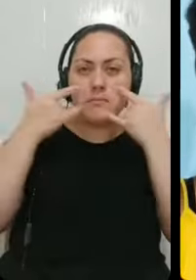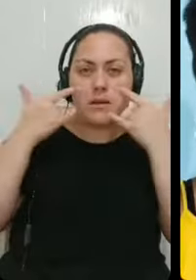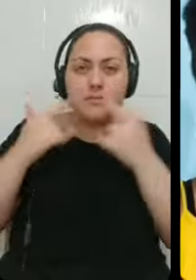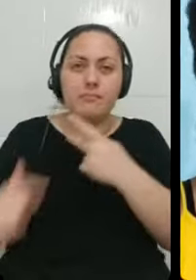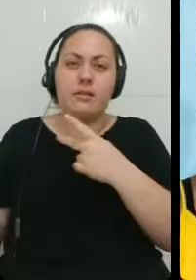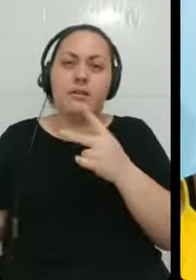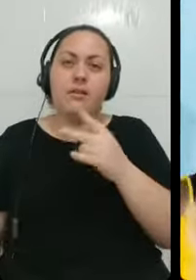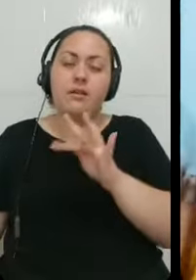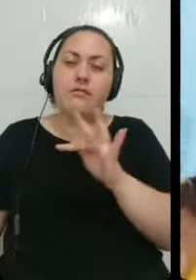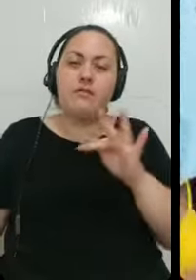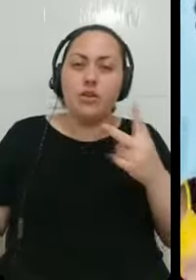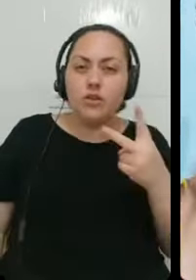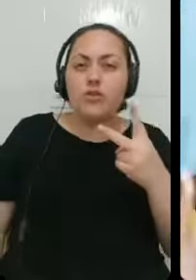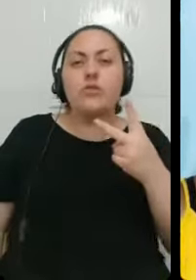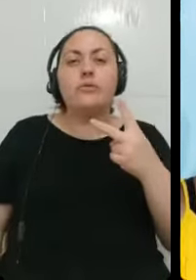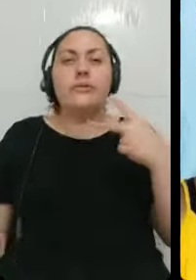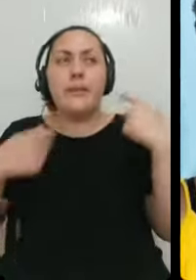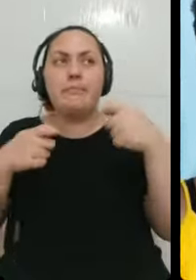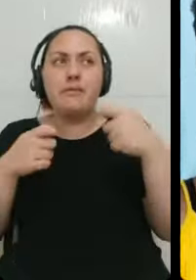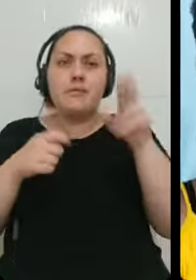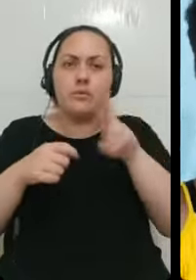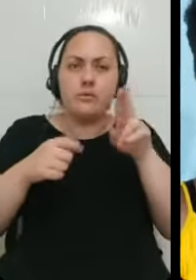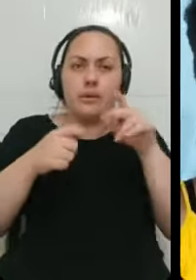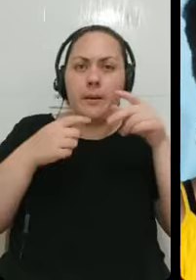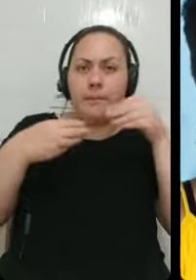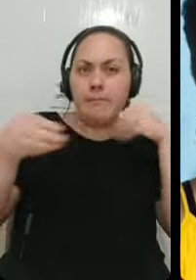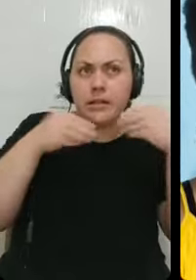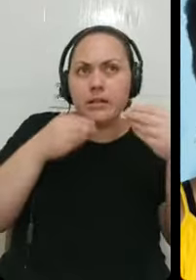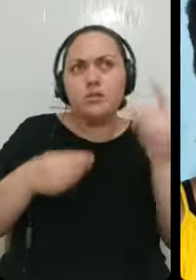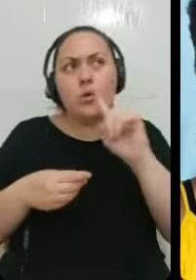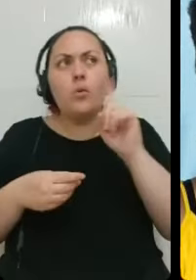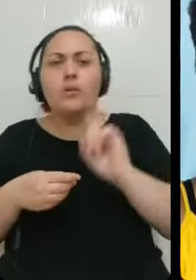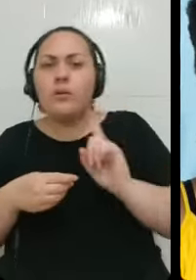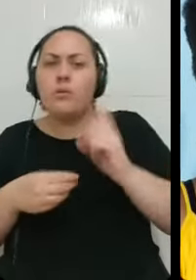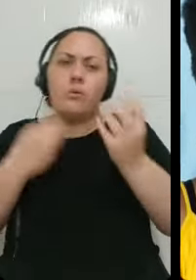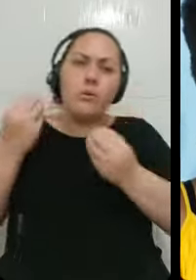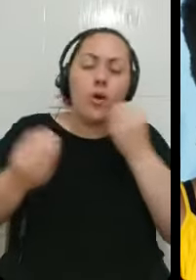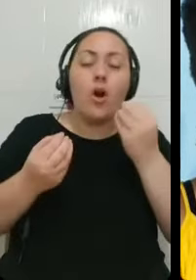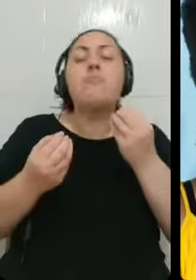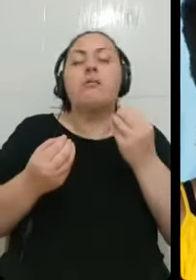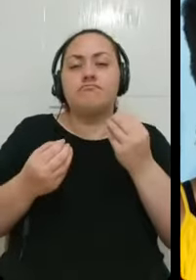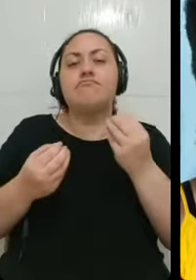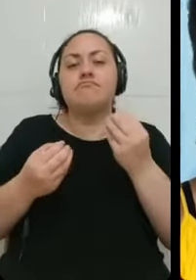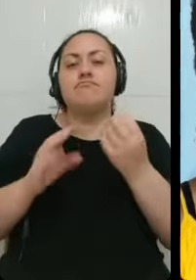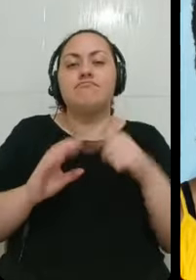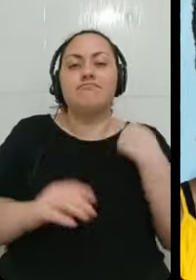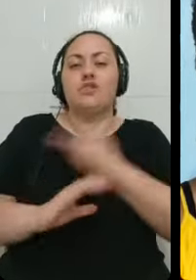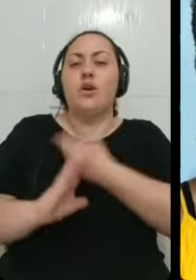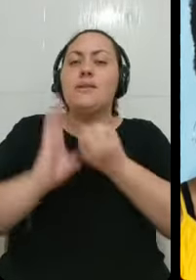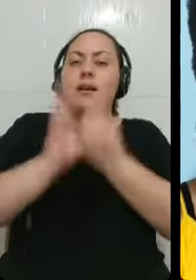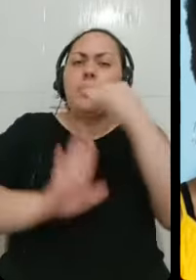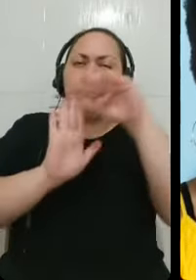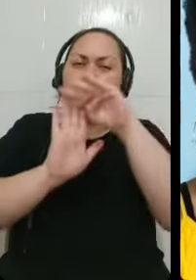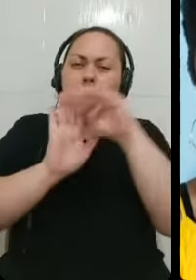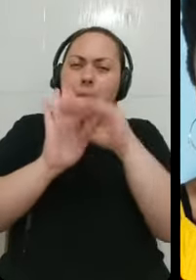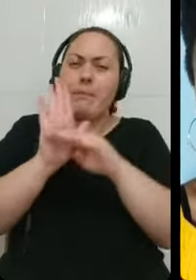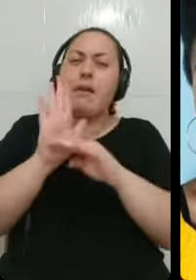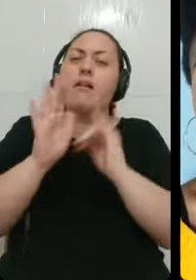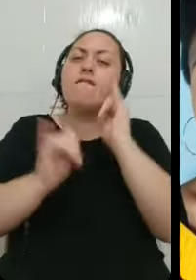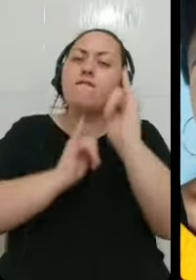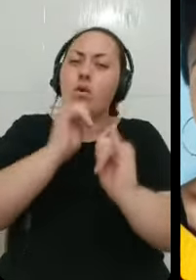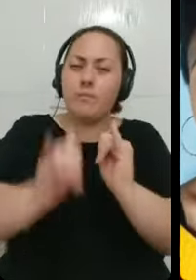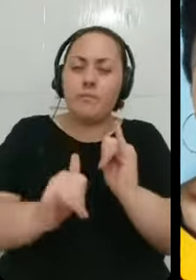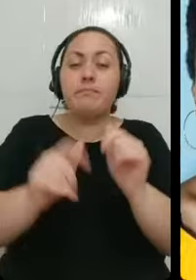PFF2, enfim, antes a gente usava de pano, todas essas informações também. E também alguns posts de